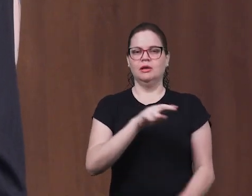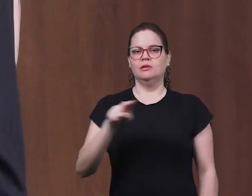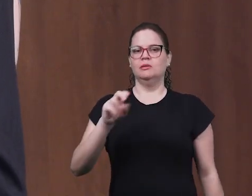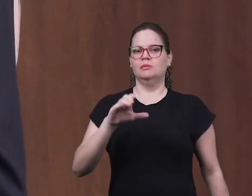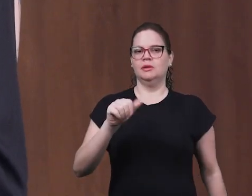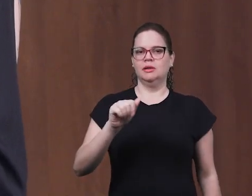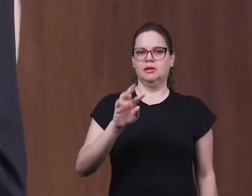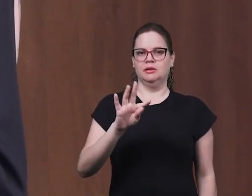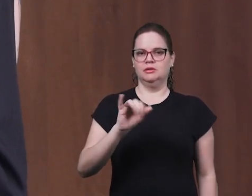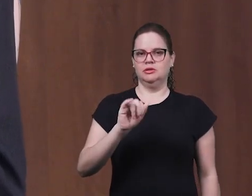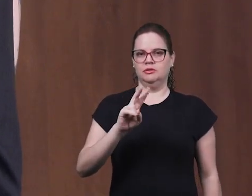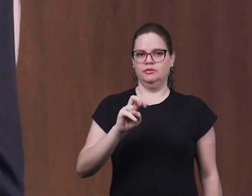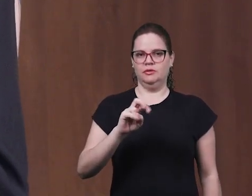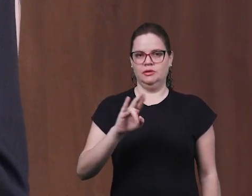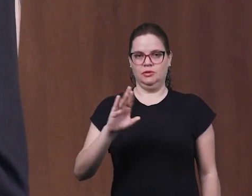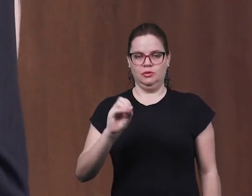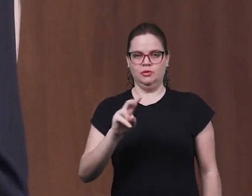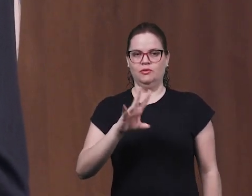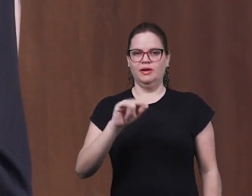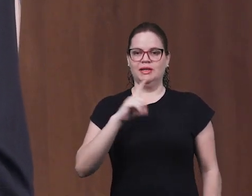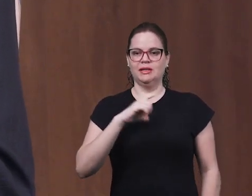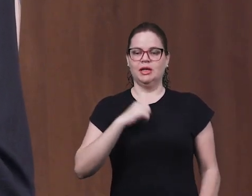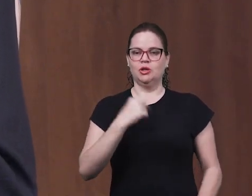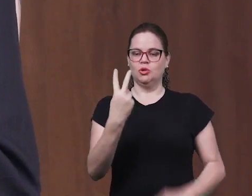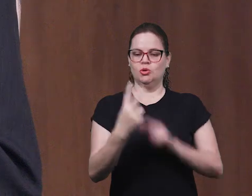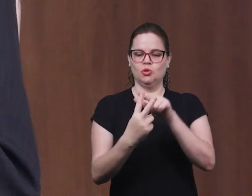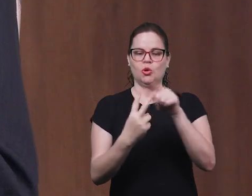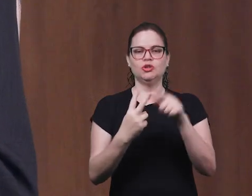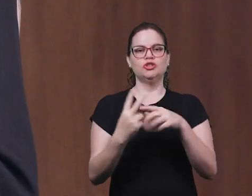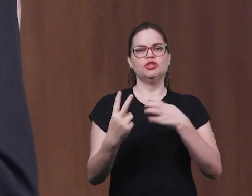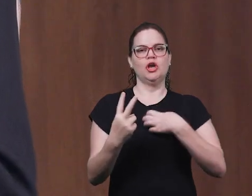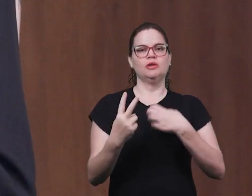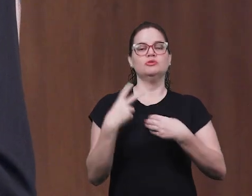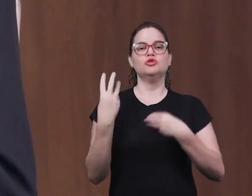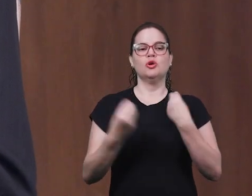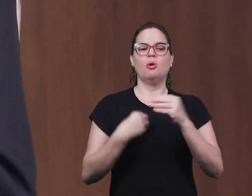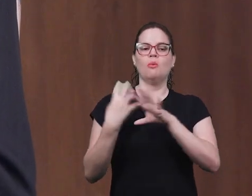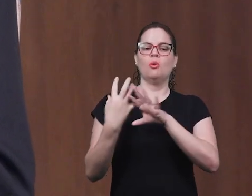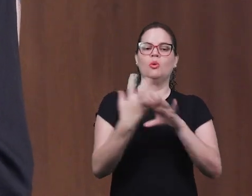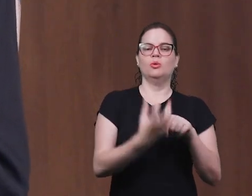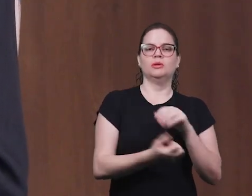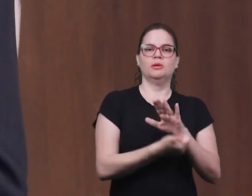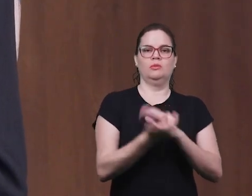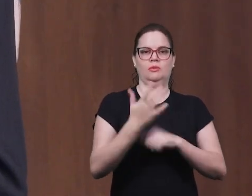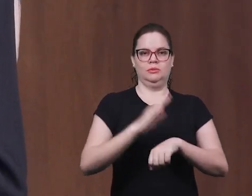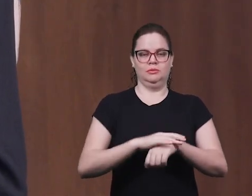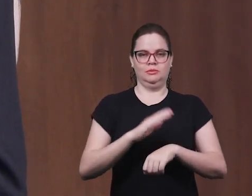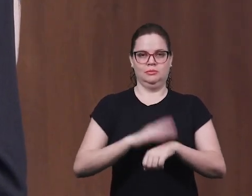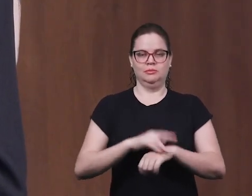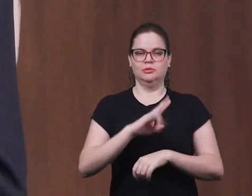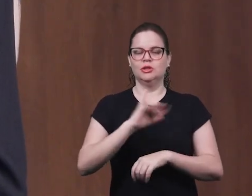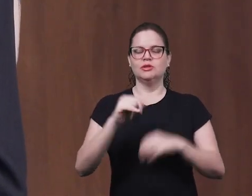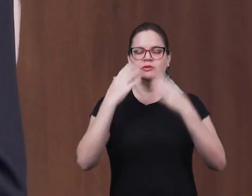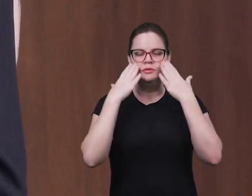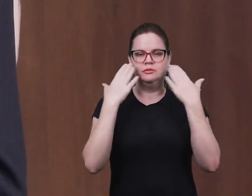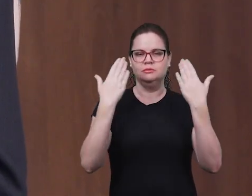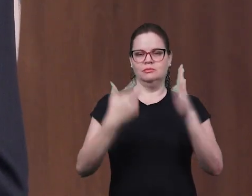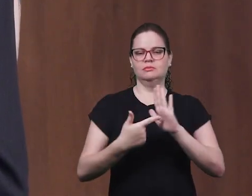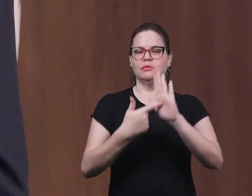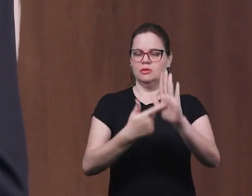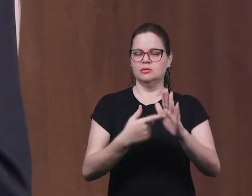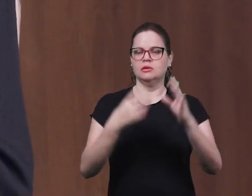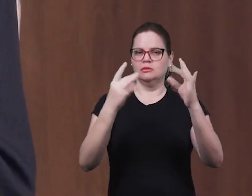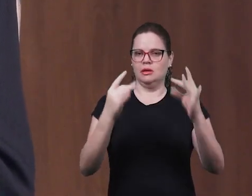vamos fazer esta apresentação, mostrar os pareceres e